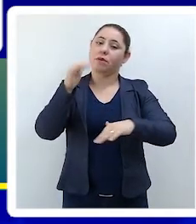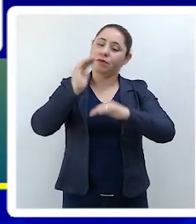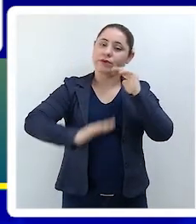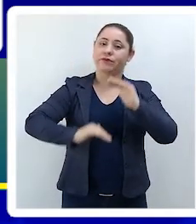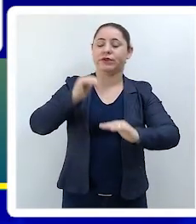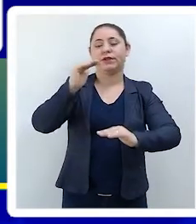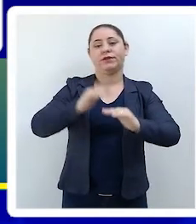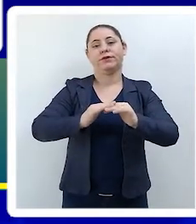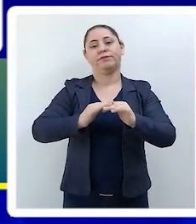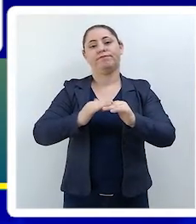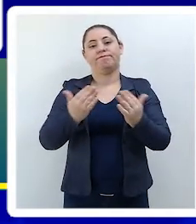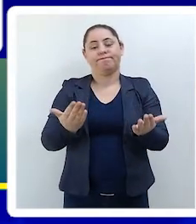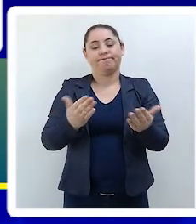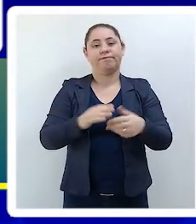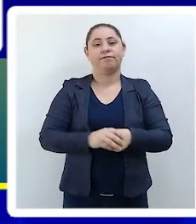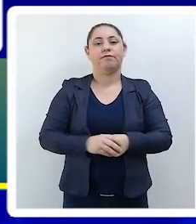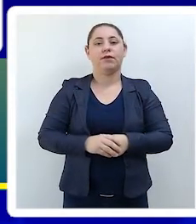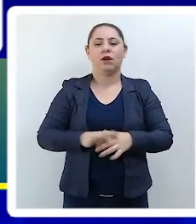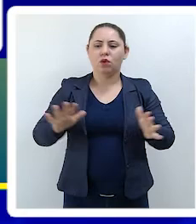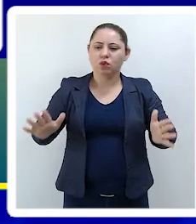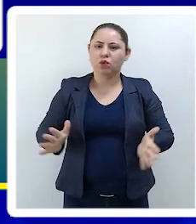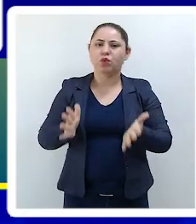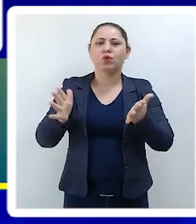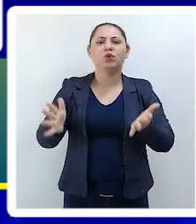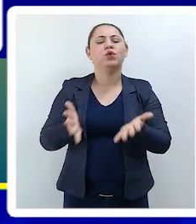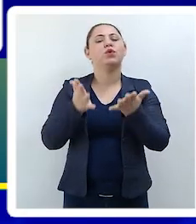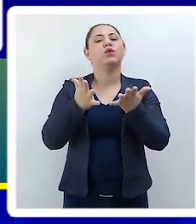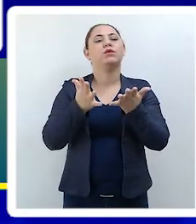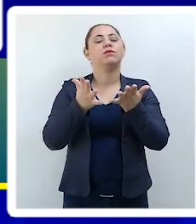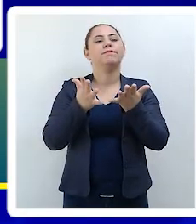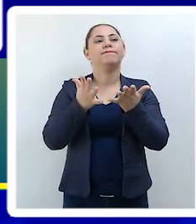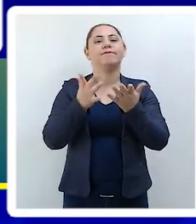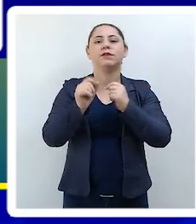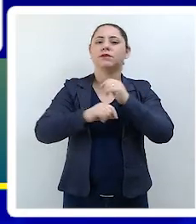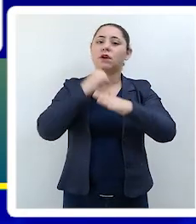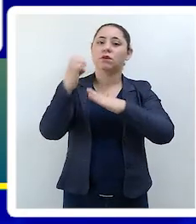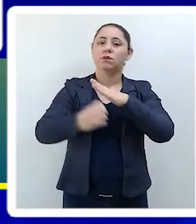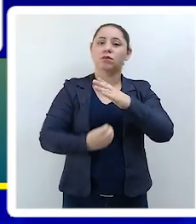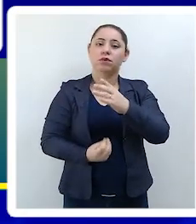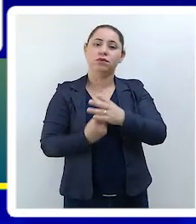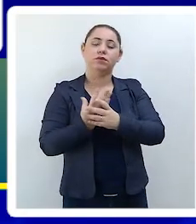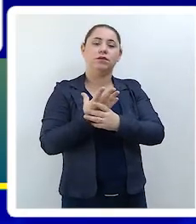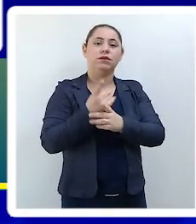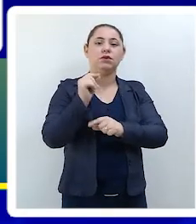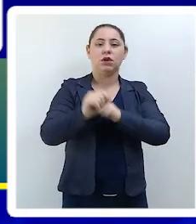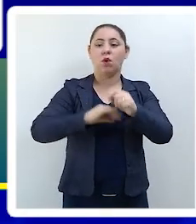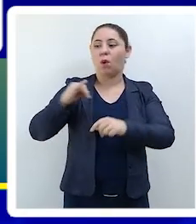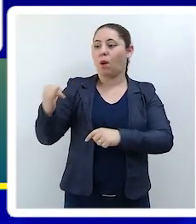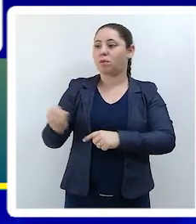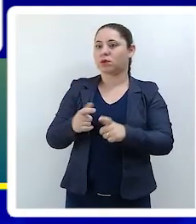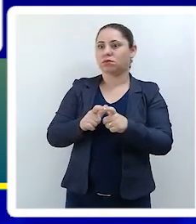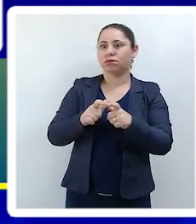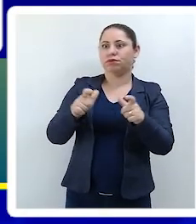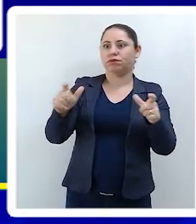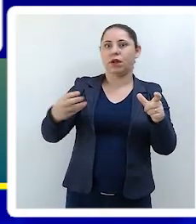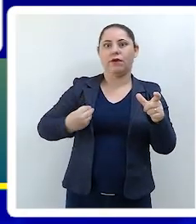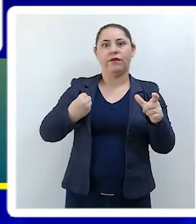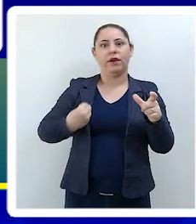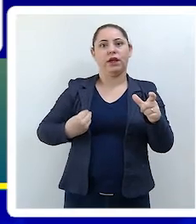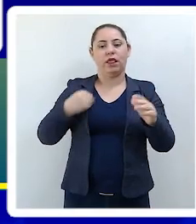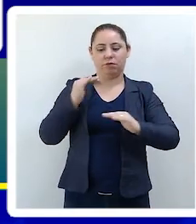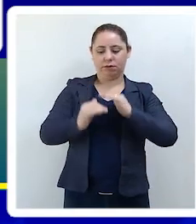no mercado de trabalho. O incentivo ao empreendedorismo, ele acaba sendo uma oportunidade gigantesca, né,